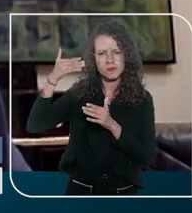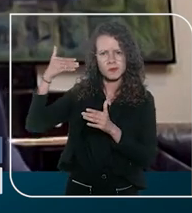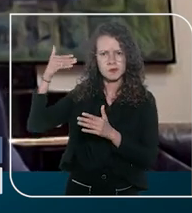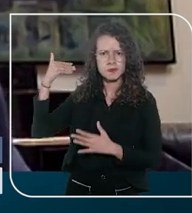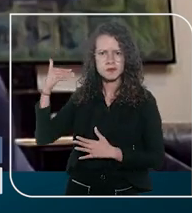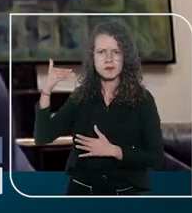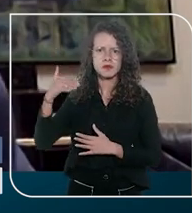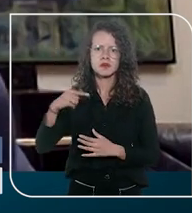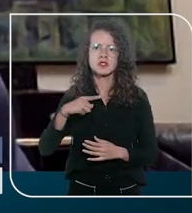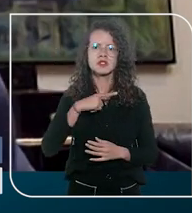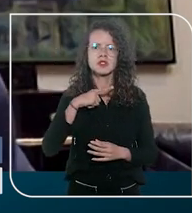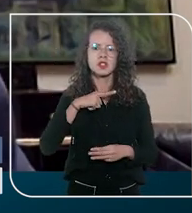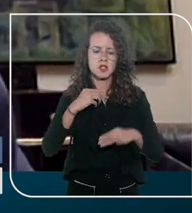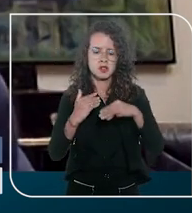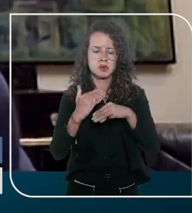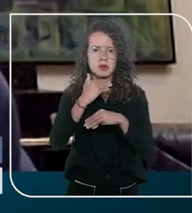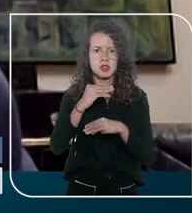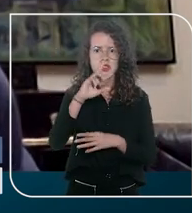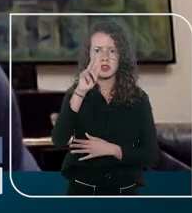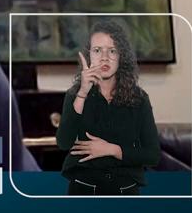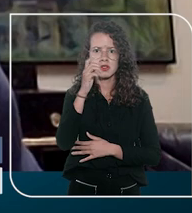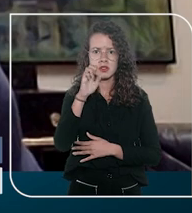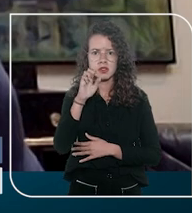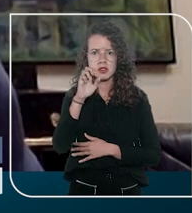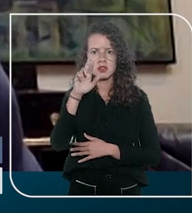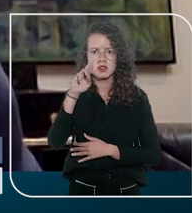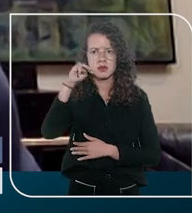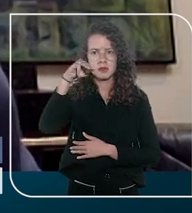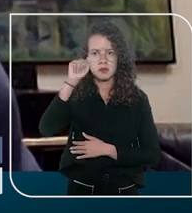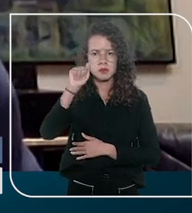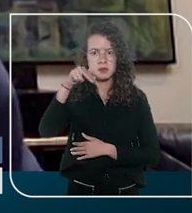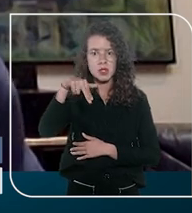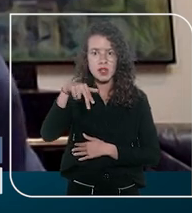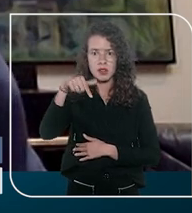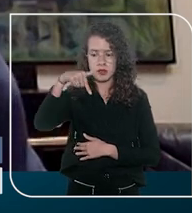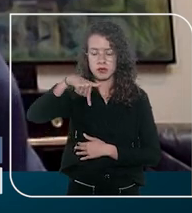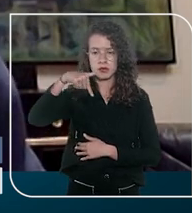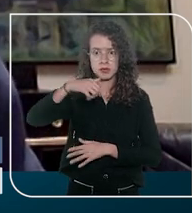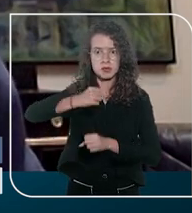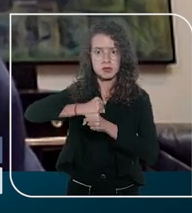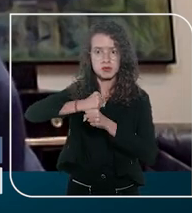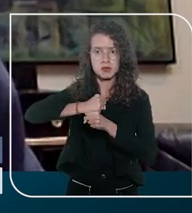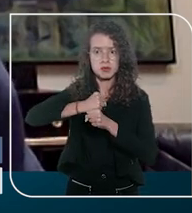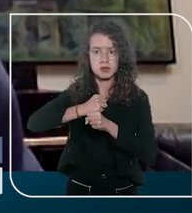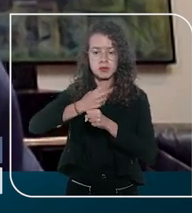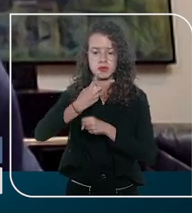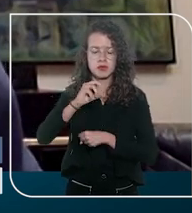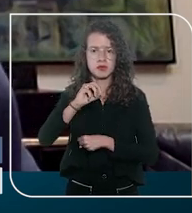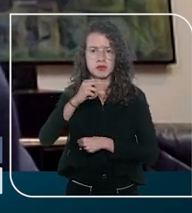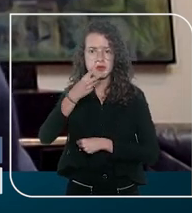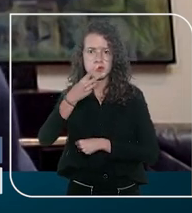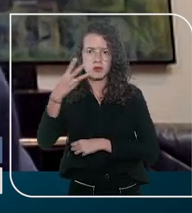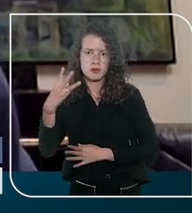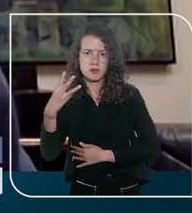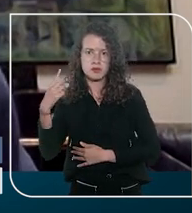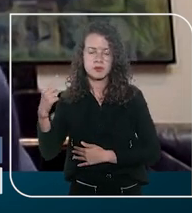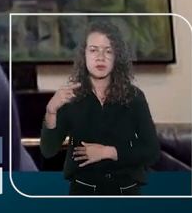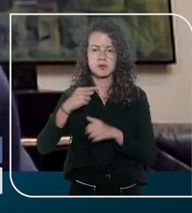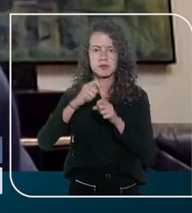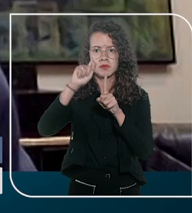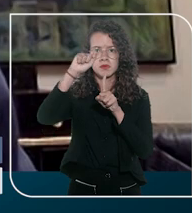vocês, do ministro Herman Benjamin, agora do ano de 23, do mês de maio de 23, em que ele, de